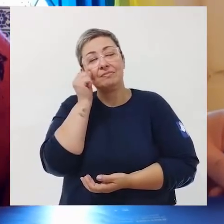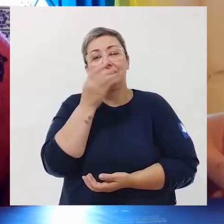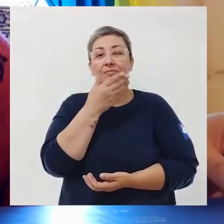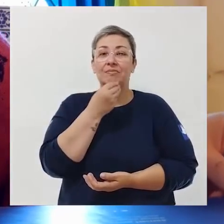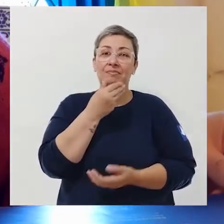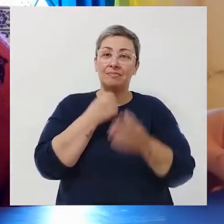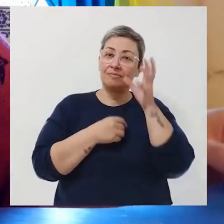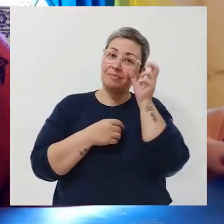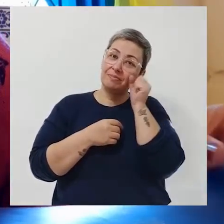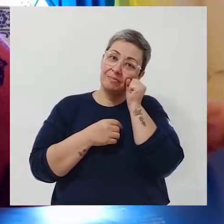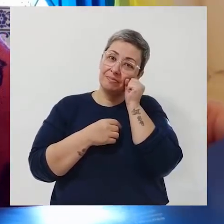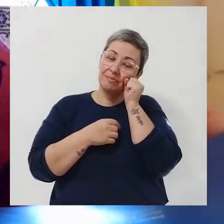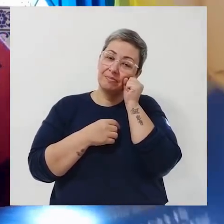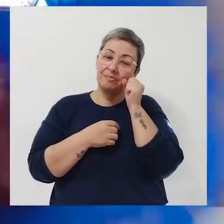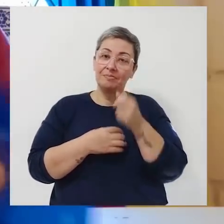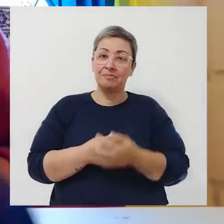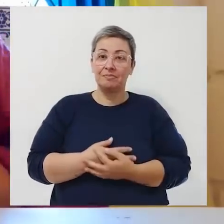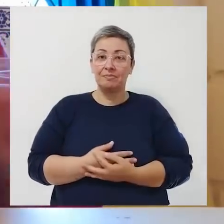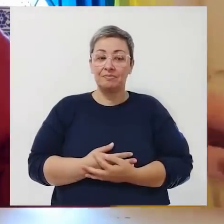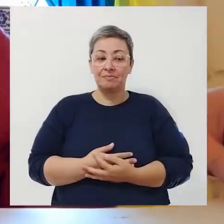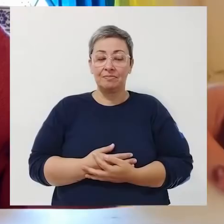Dorme, menino, dorme.